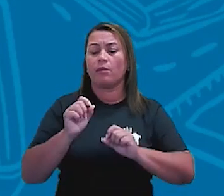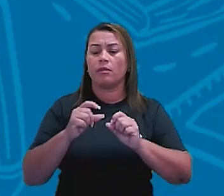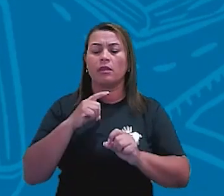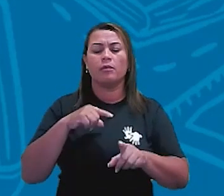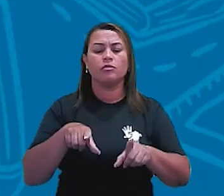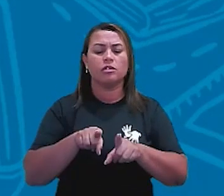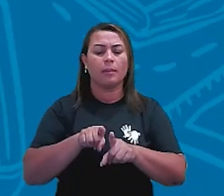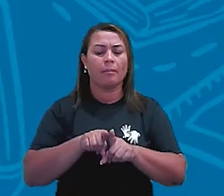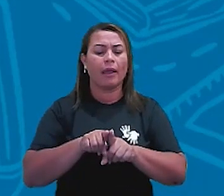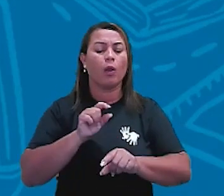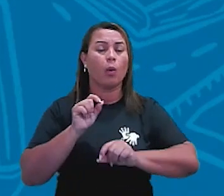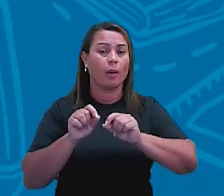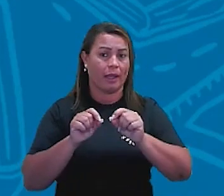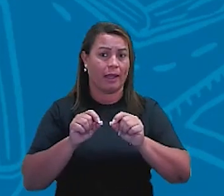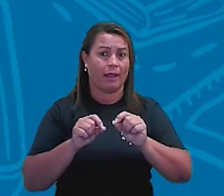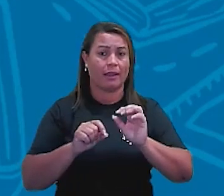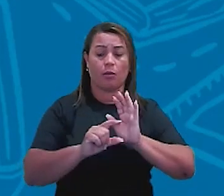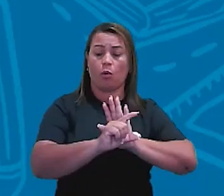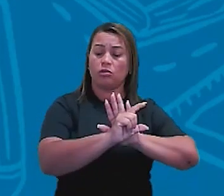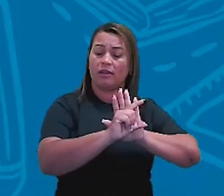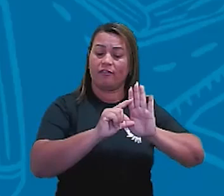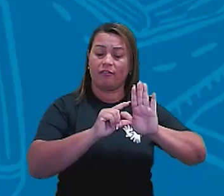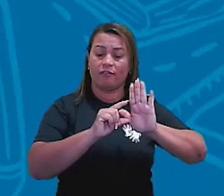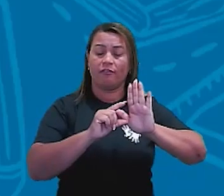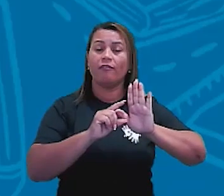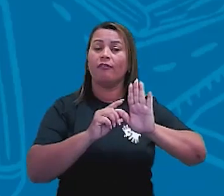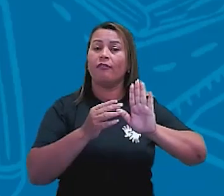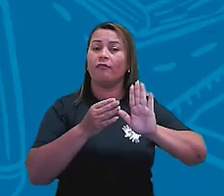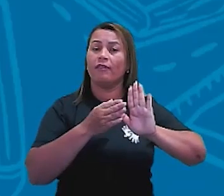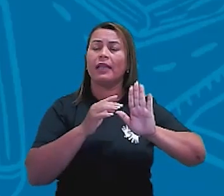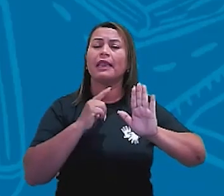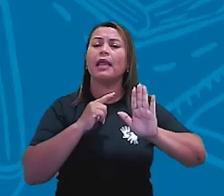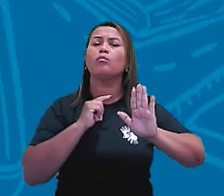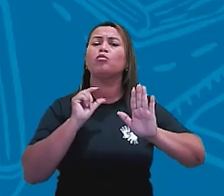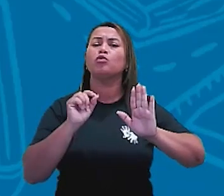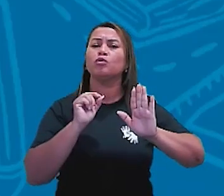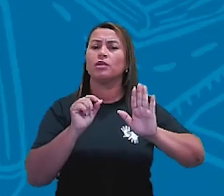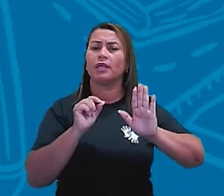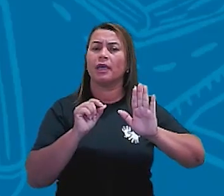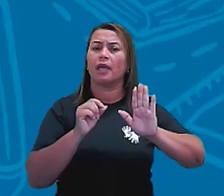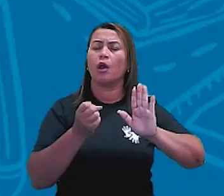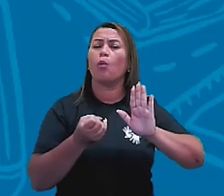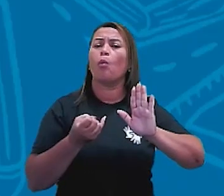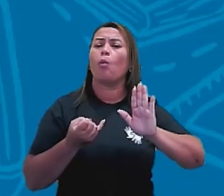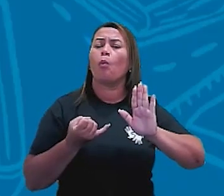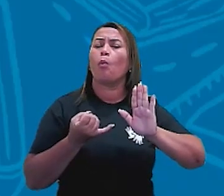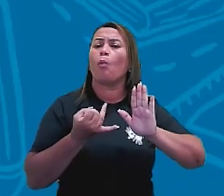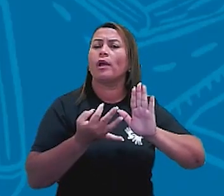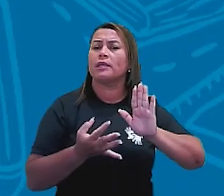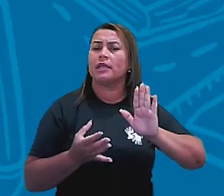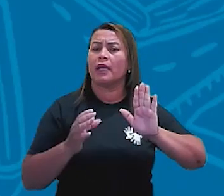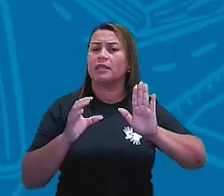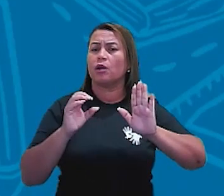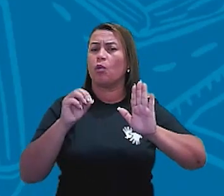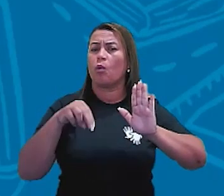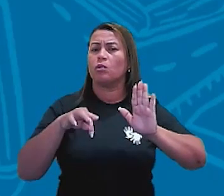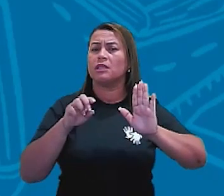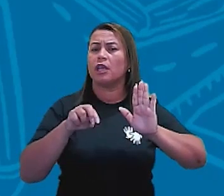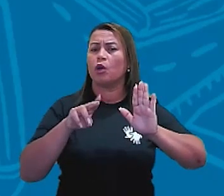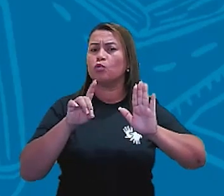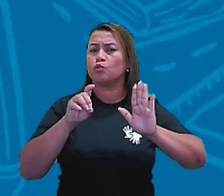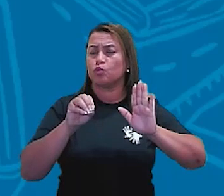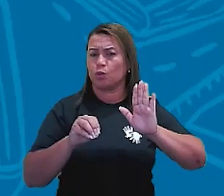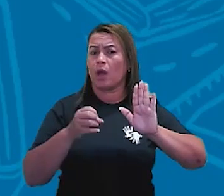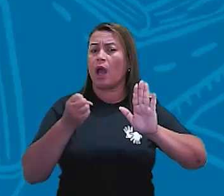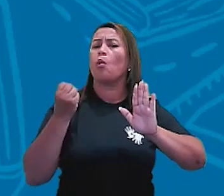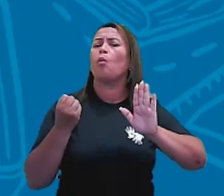tem, geralmente na parte da frente, do rótulo do alimento, a gente tem o conteúdo líquido. E o que seria esse conteúdo líquido? Seria